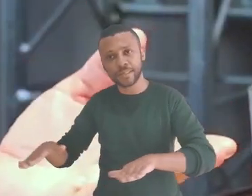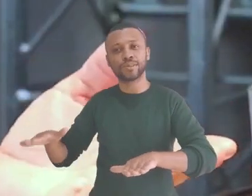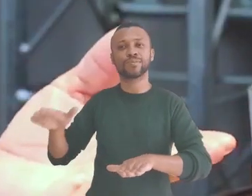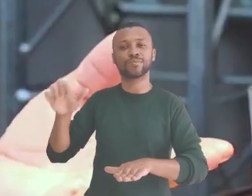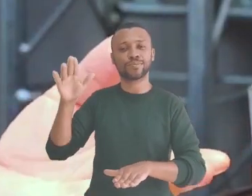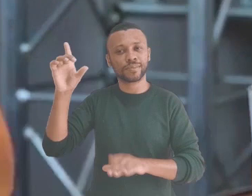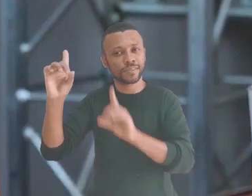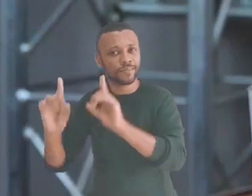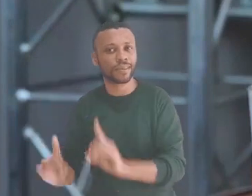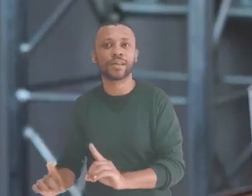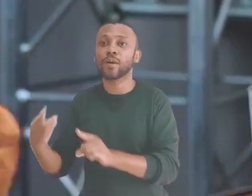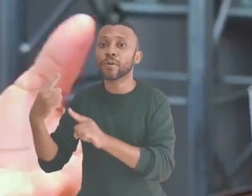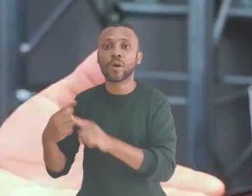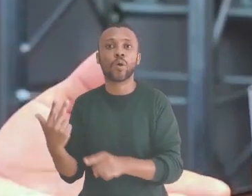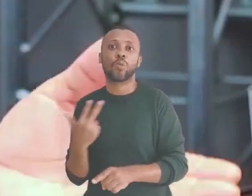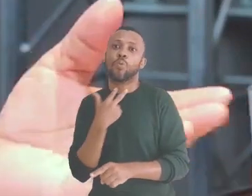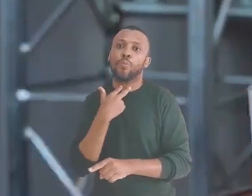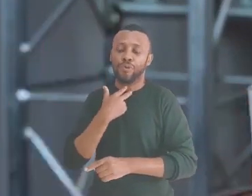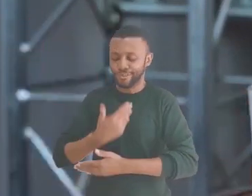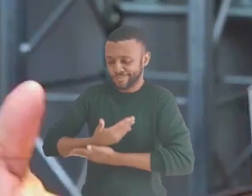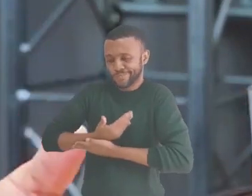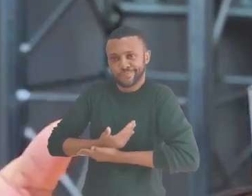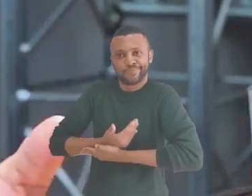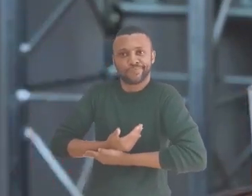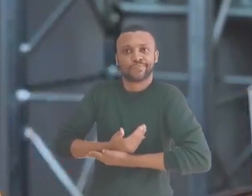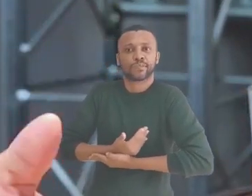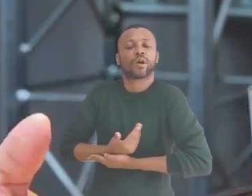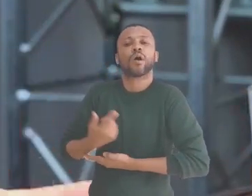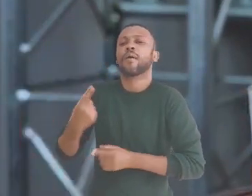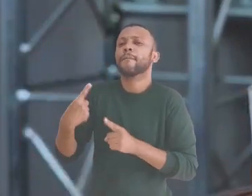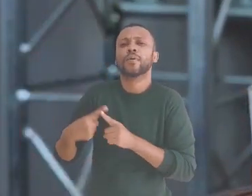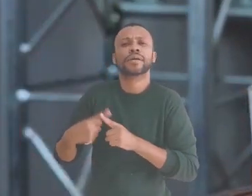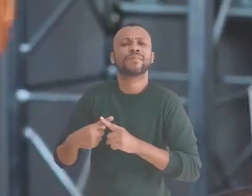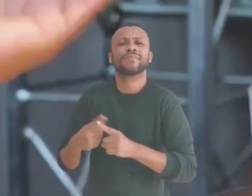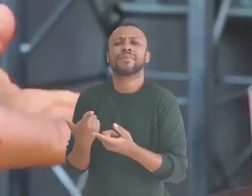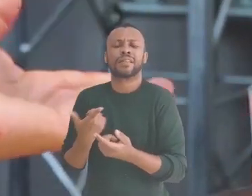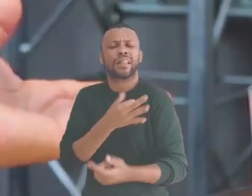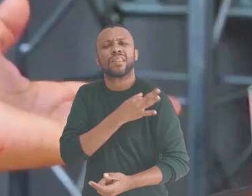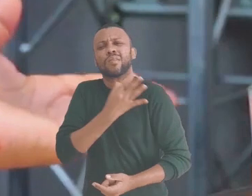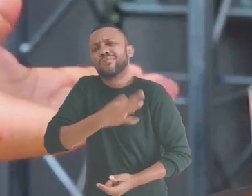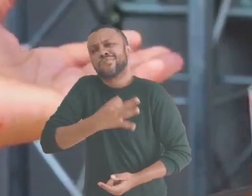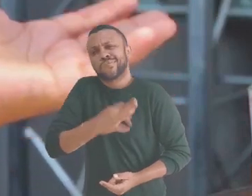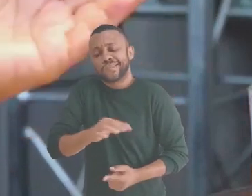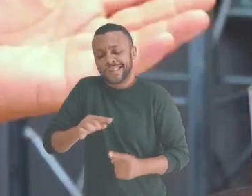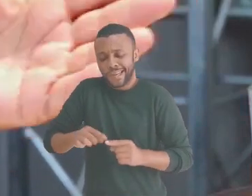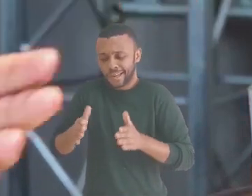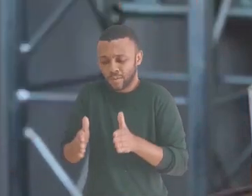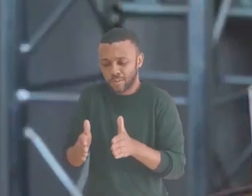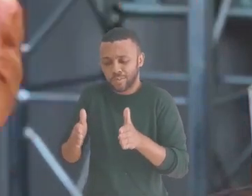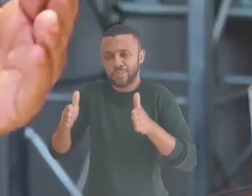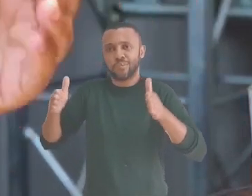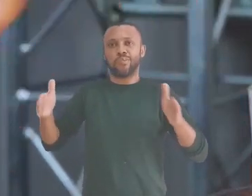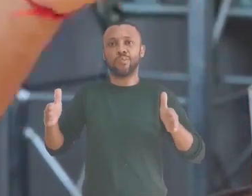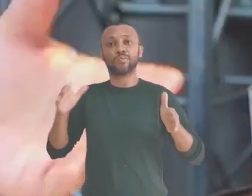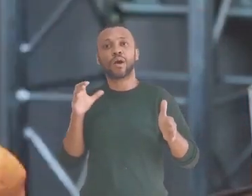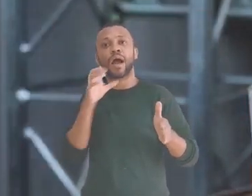não pude carregar ele no colo por muito tempo, porque o meu braço cansava, né? E ele cresceu muito rápido. Então eu não tive aquele